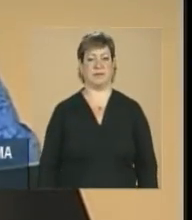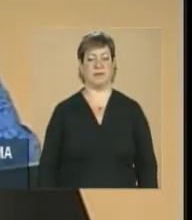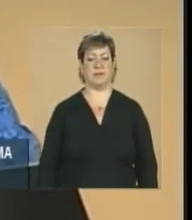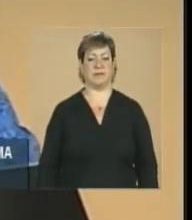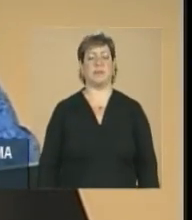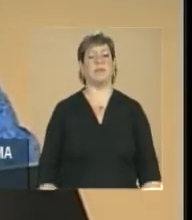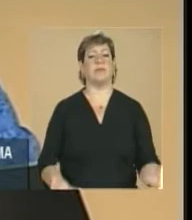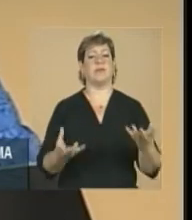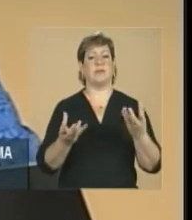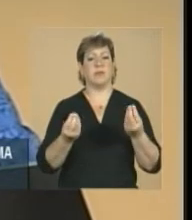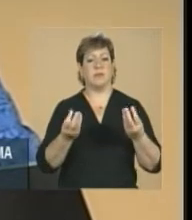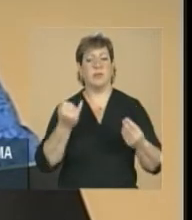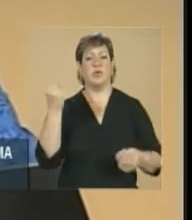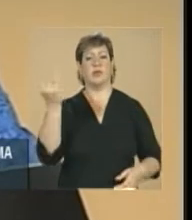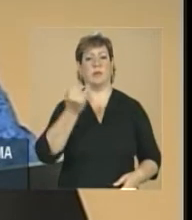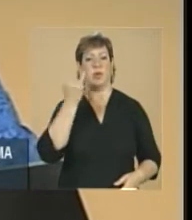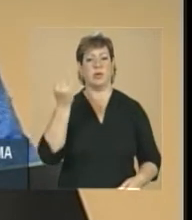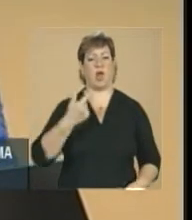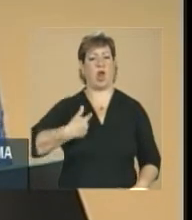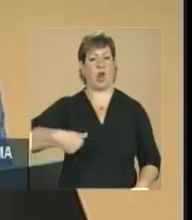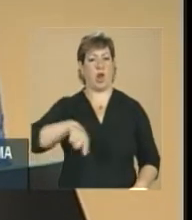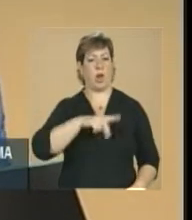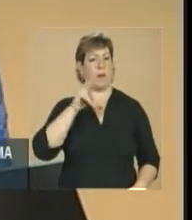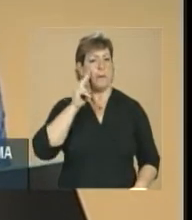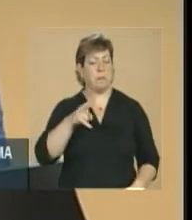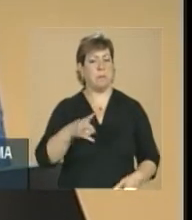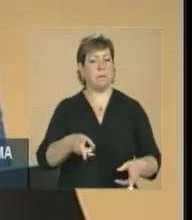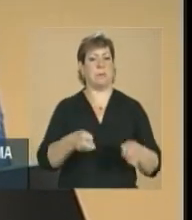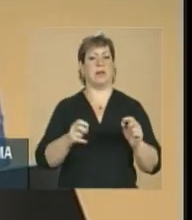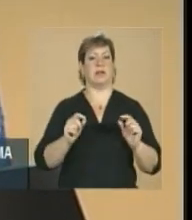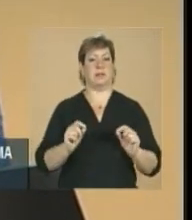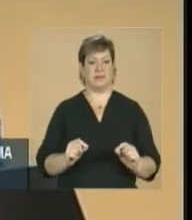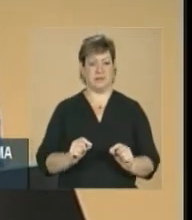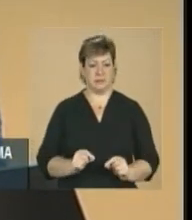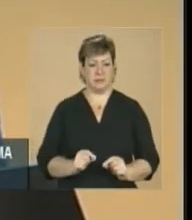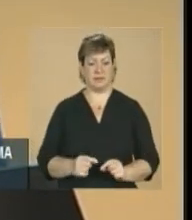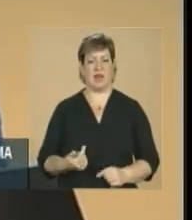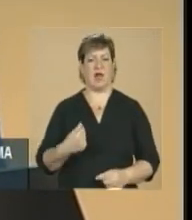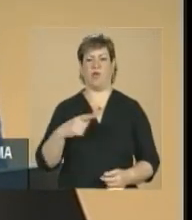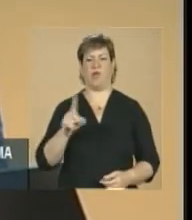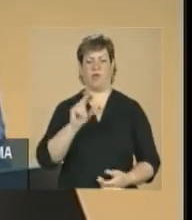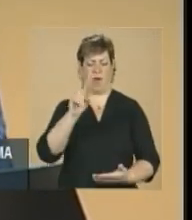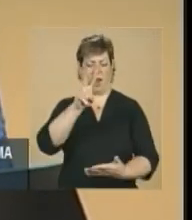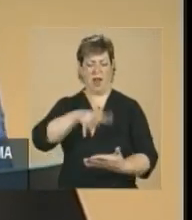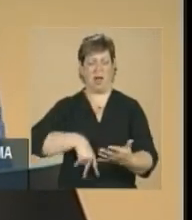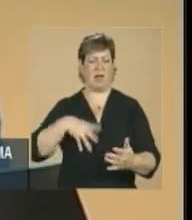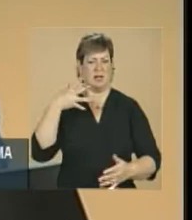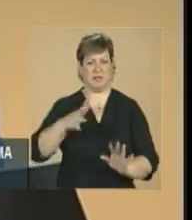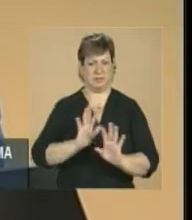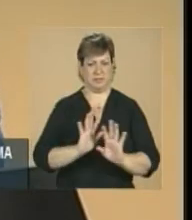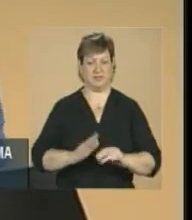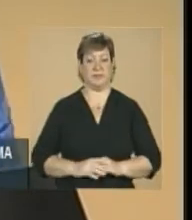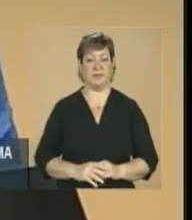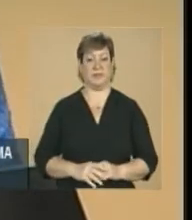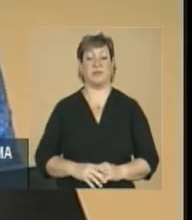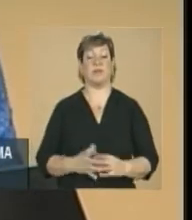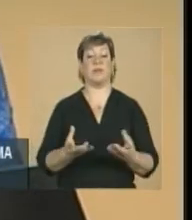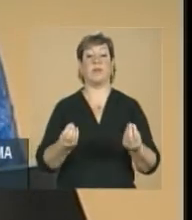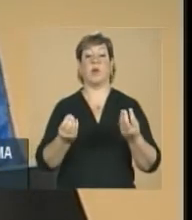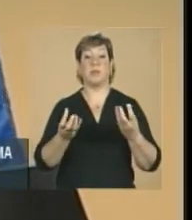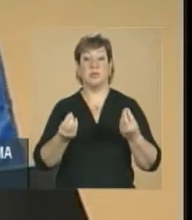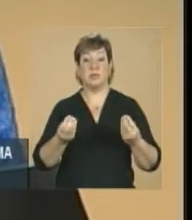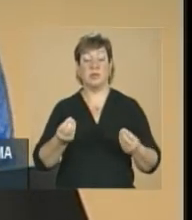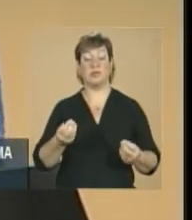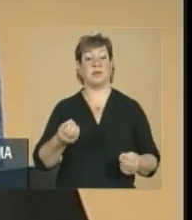É muito importante a gente perceber, e eu não vou ler meu discurso, é muito importante a